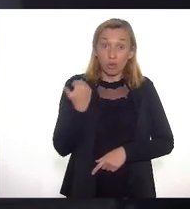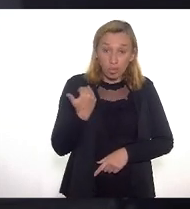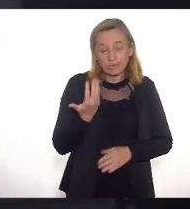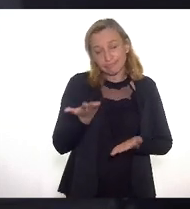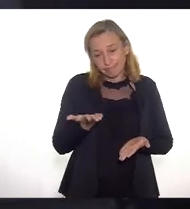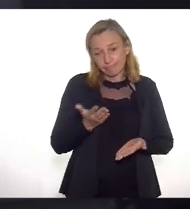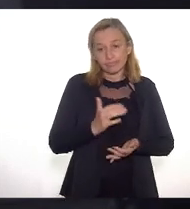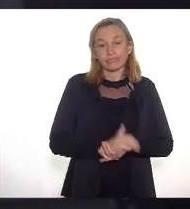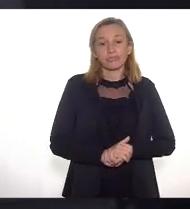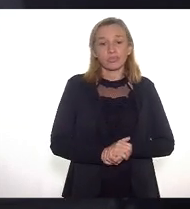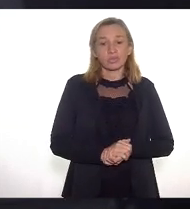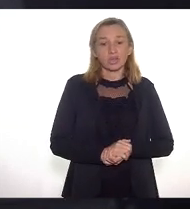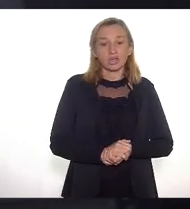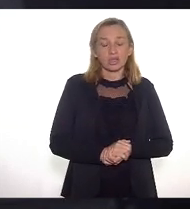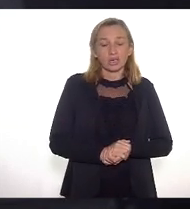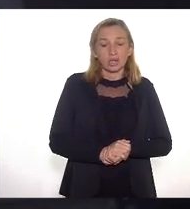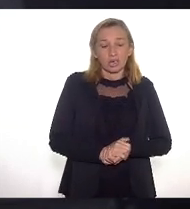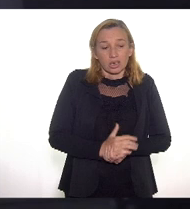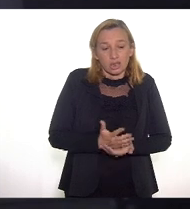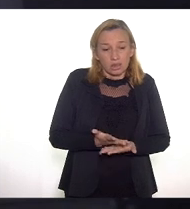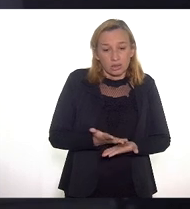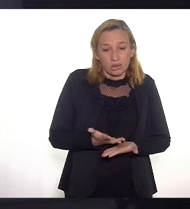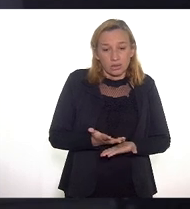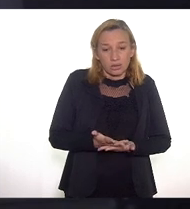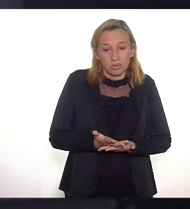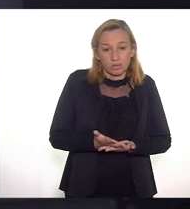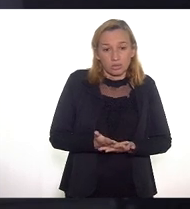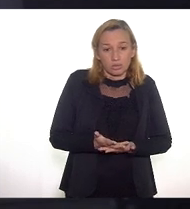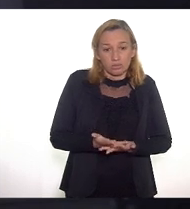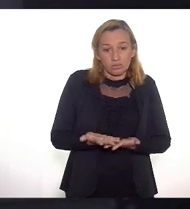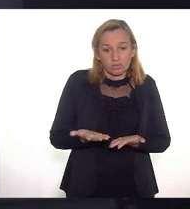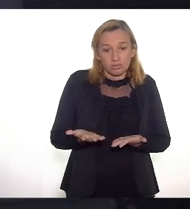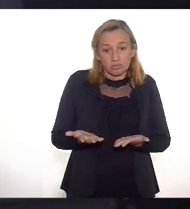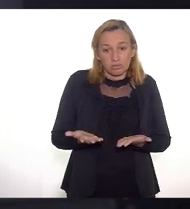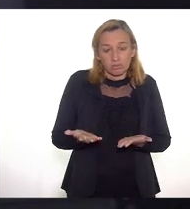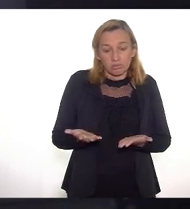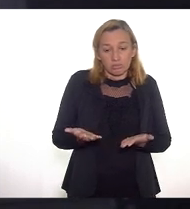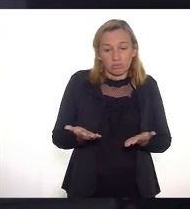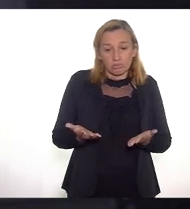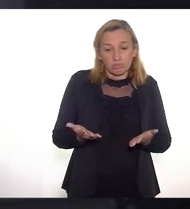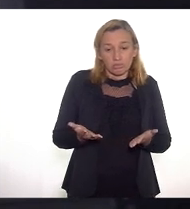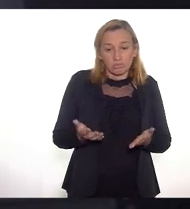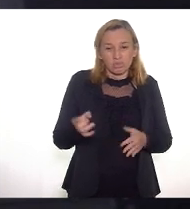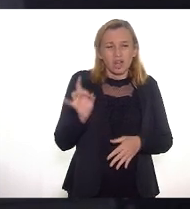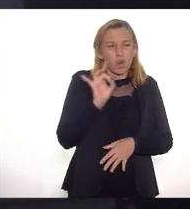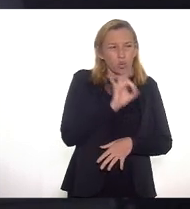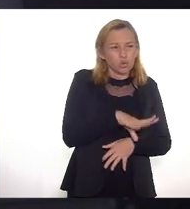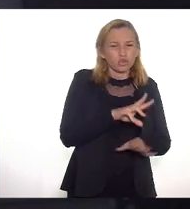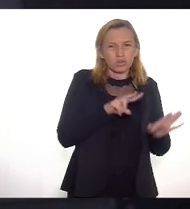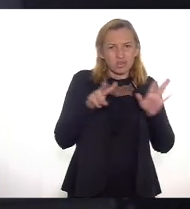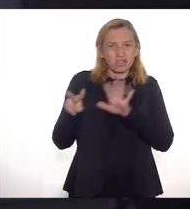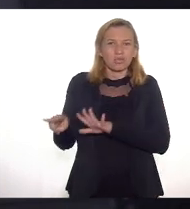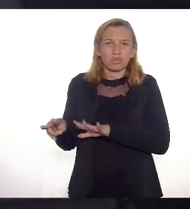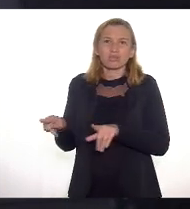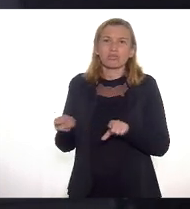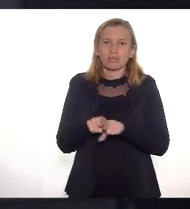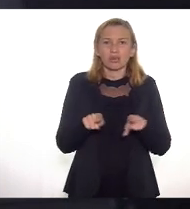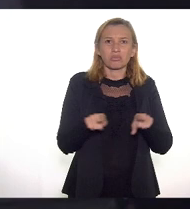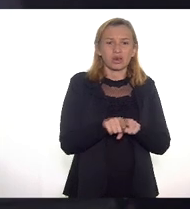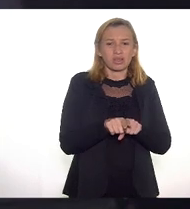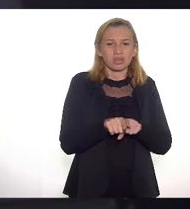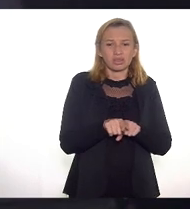E isso se deu numa média na última semana, também